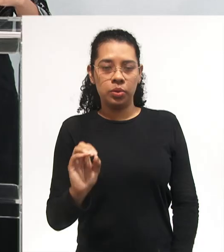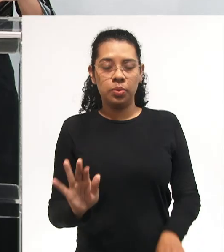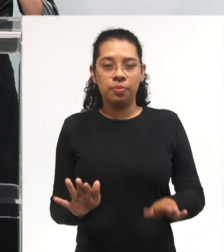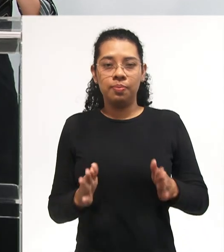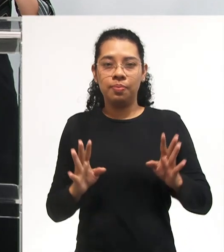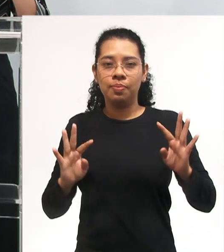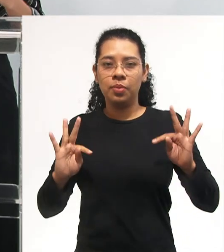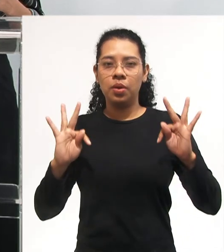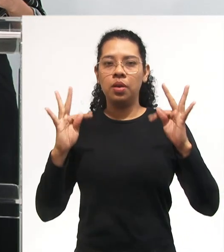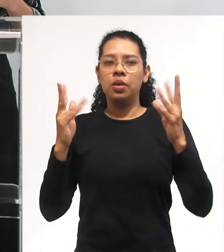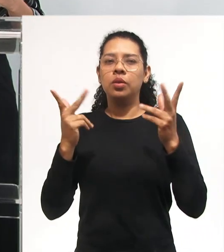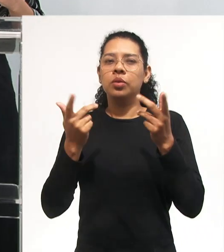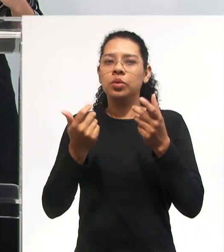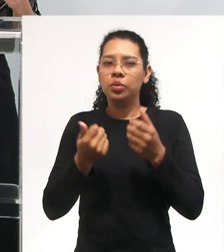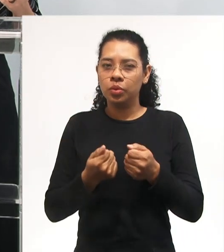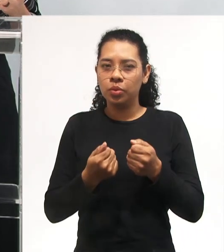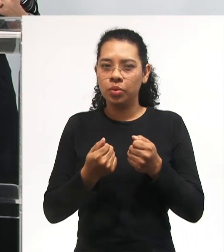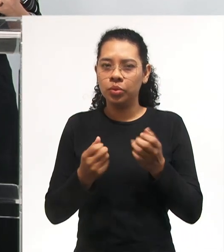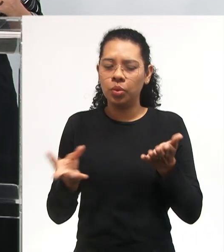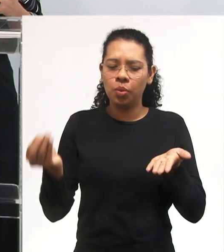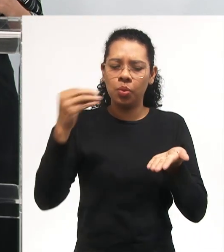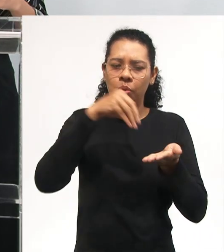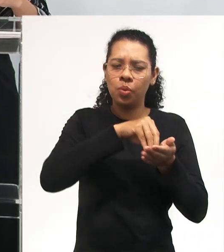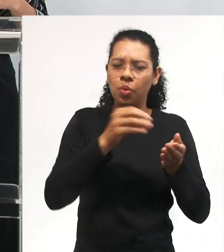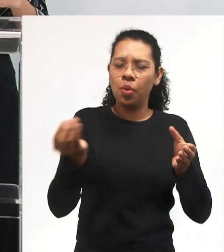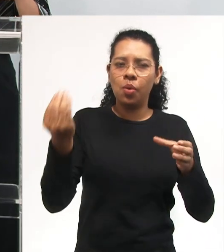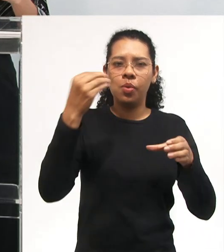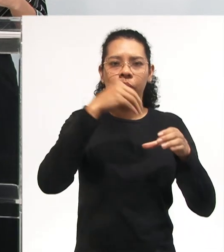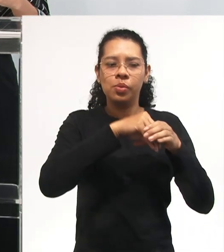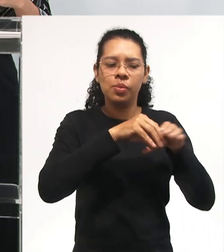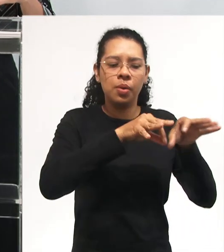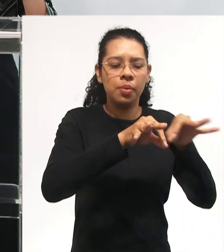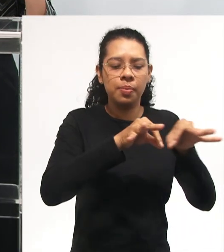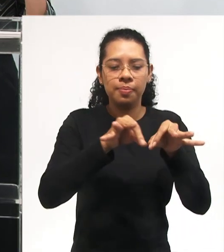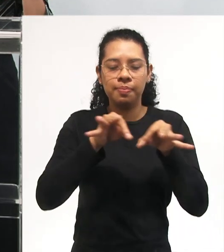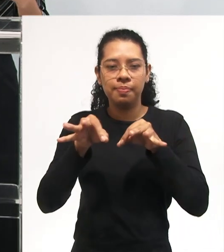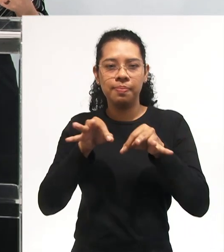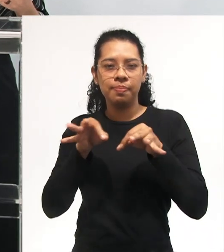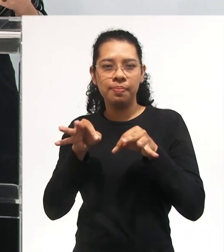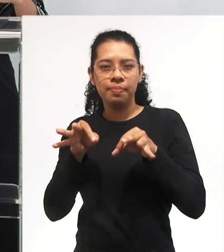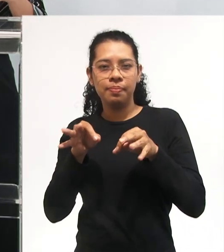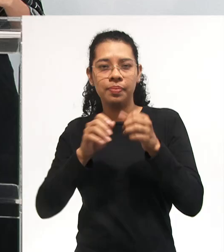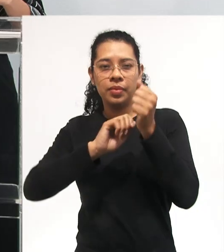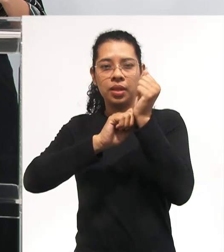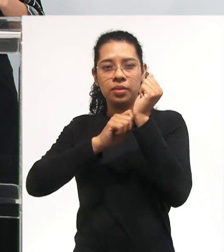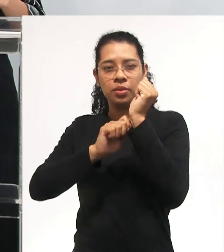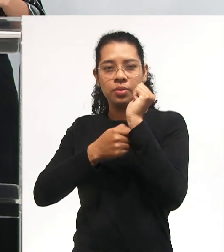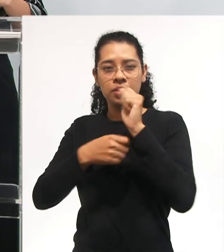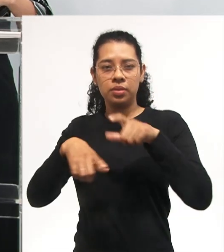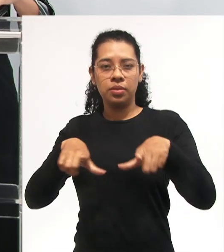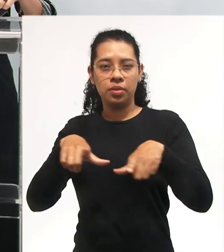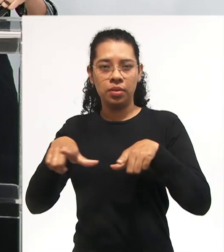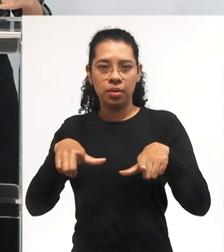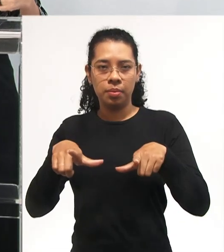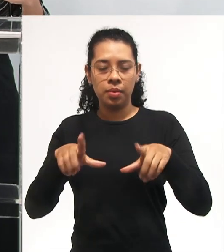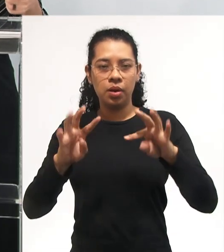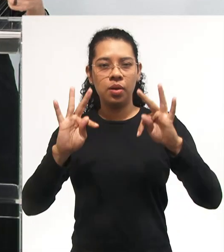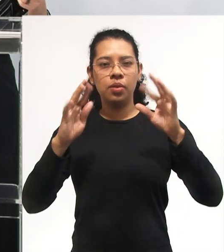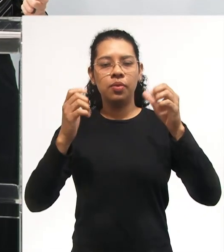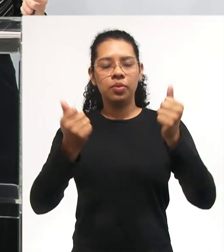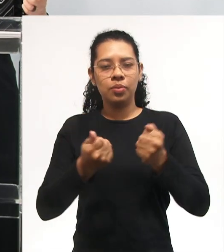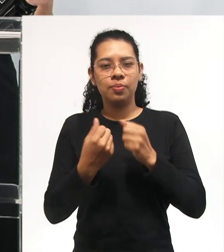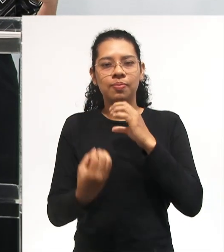que pode compor segurança no trabalho, né, compor as regras das leis trabalhistas que devem